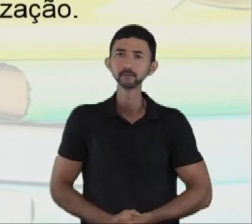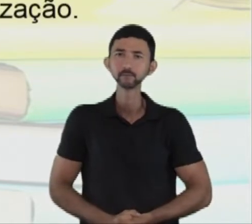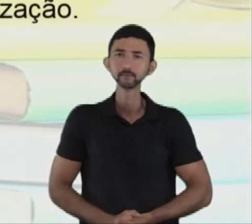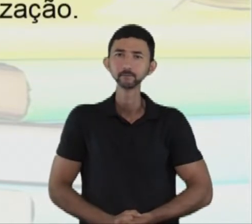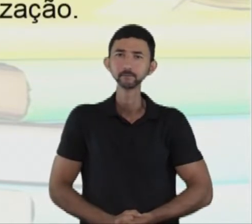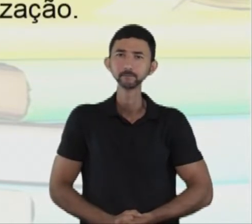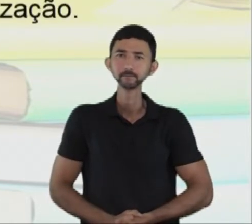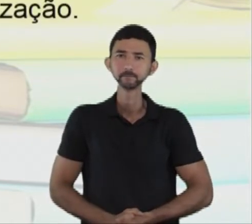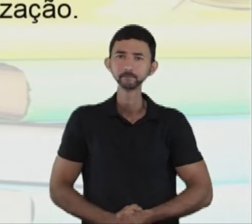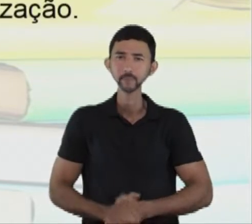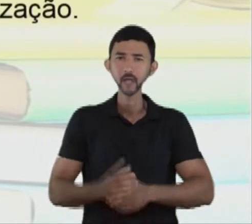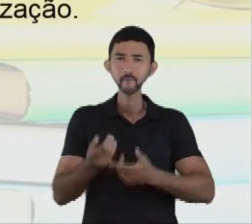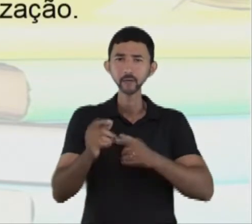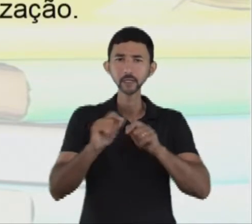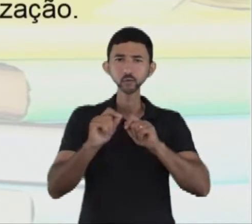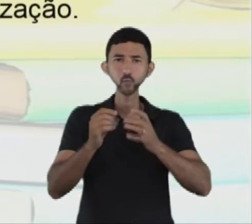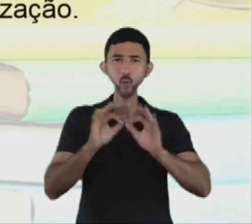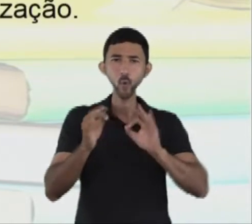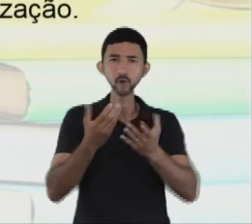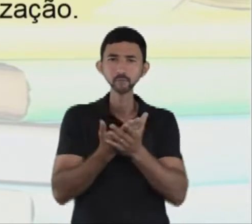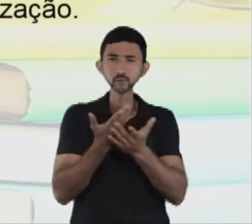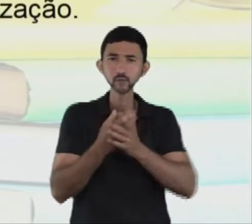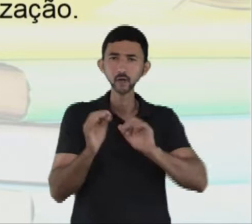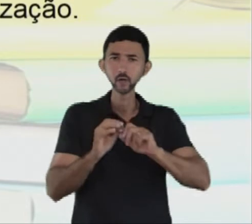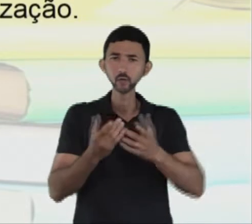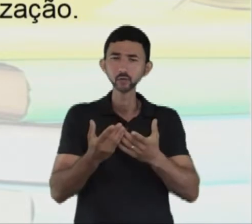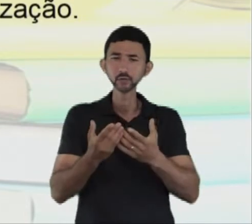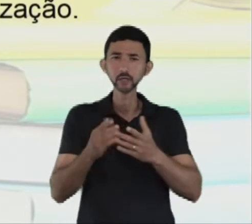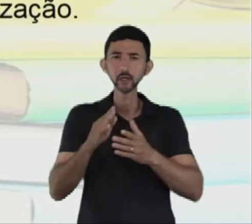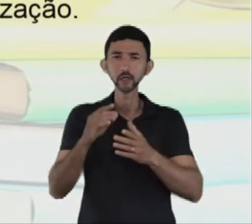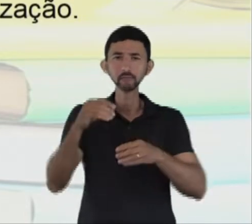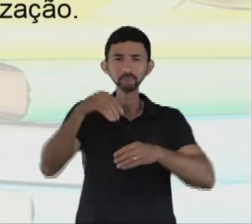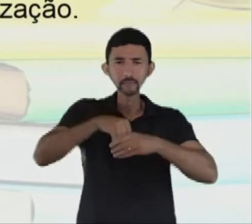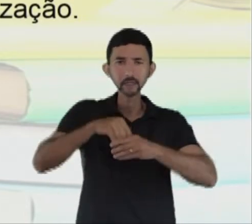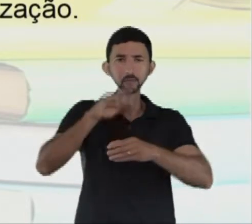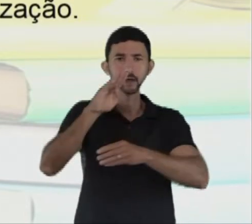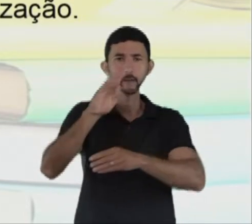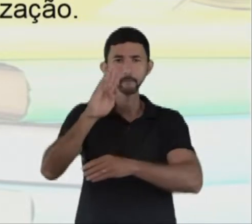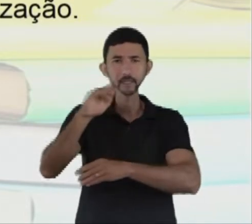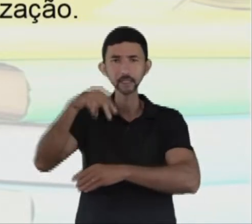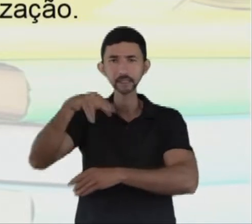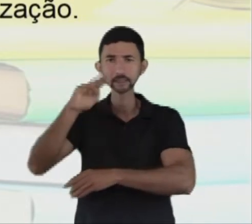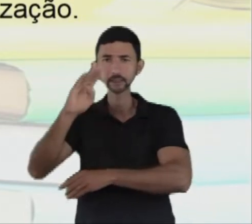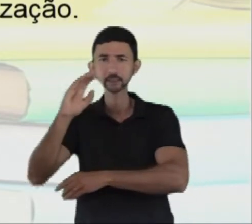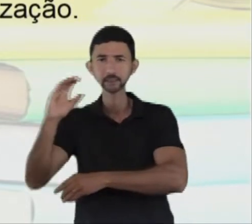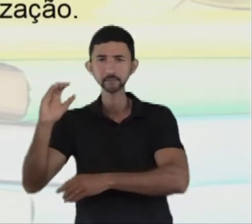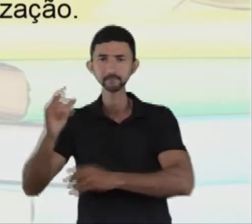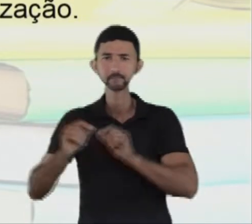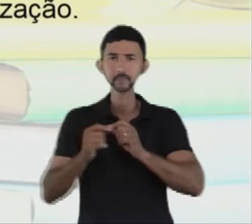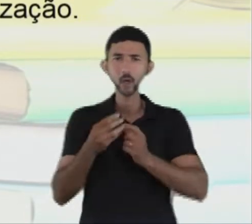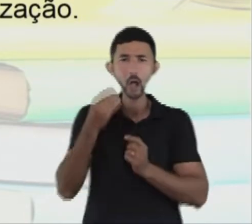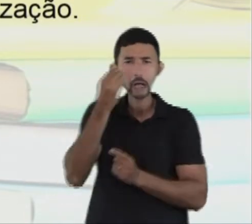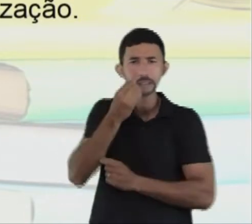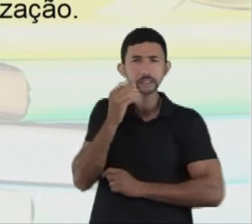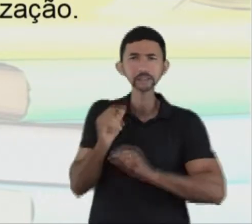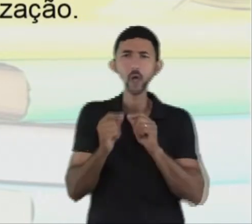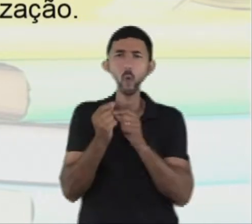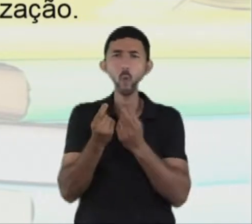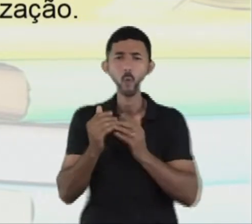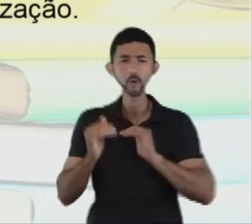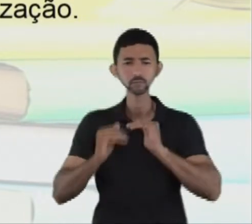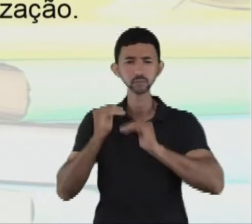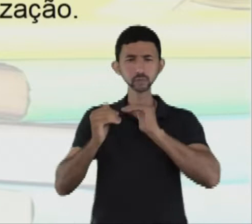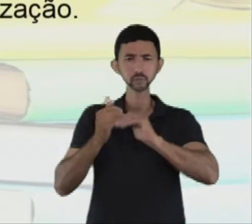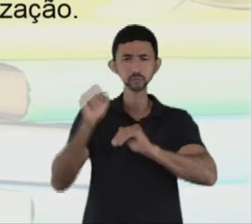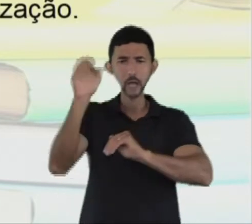as habilidades que nós vamos trabalhar hoje relacionadas com a BNCC são analisar criticamente de que forma a hegemonia